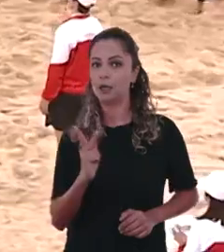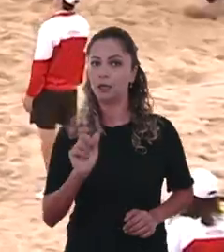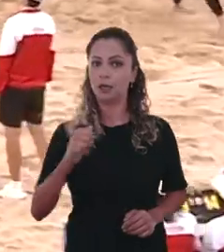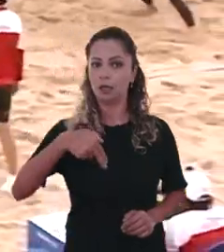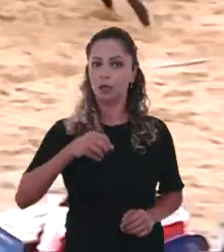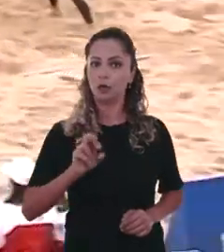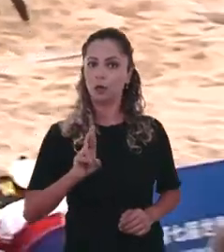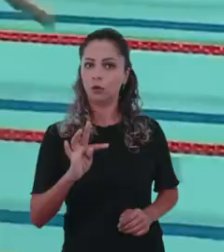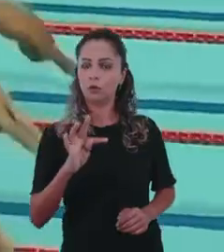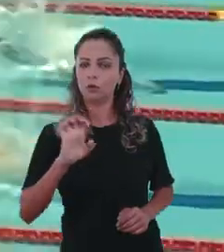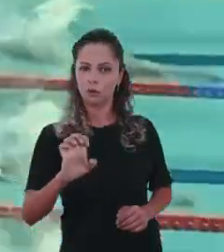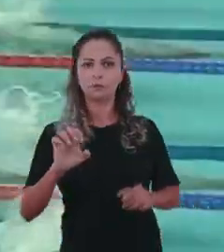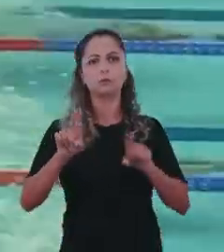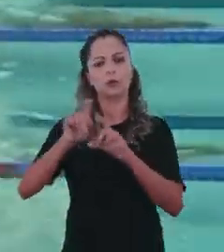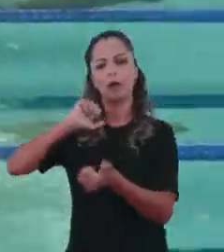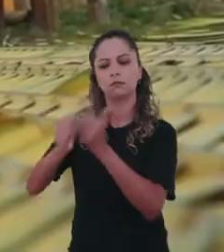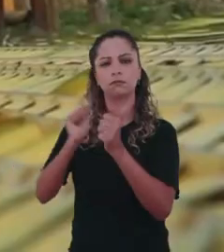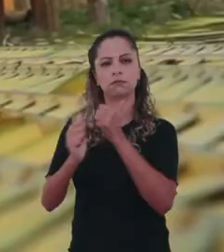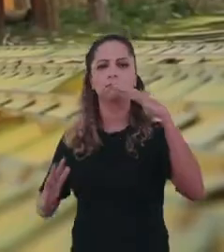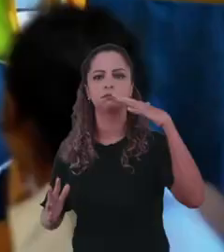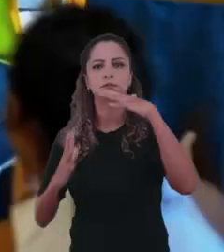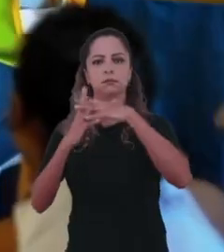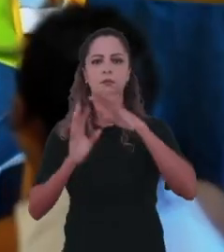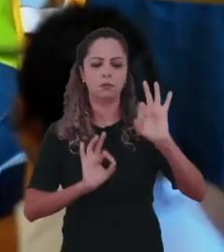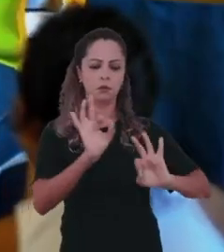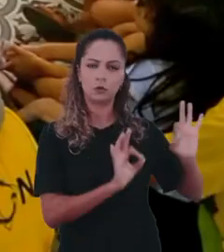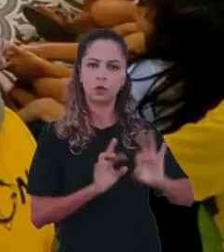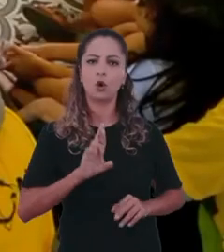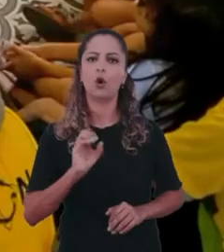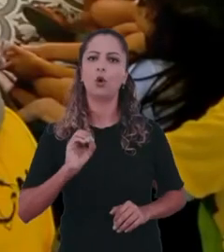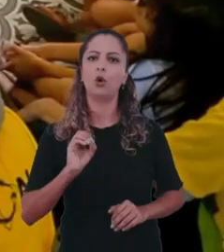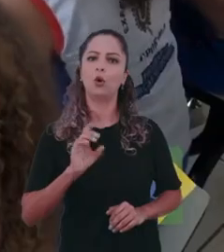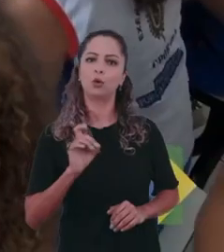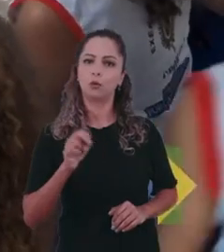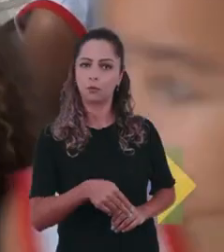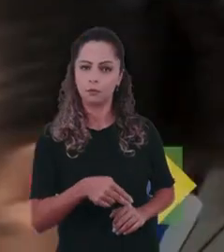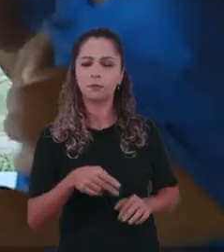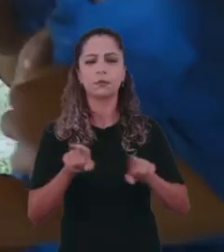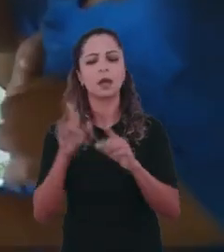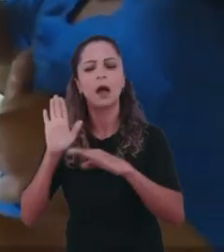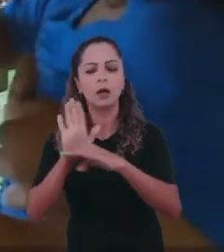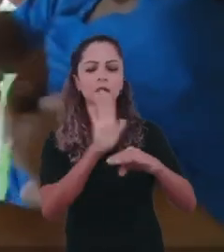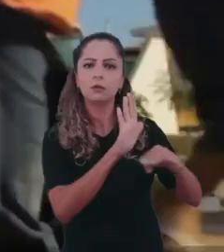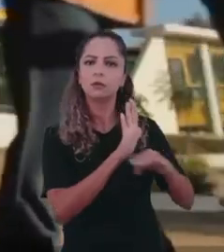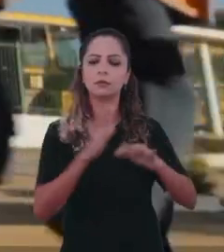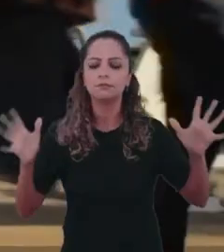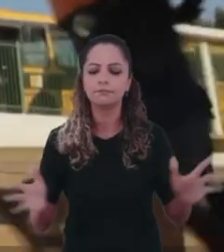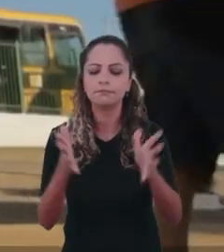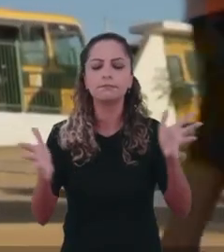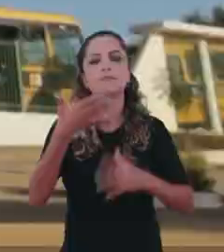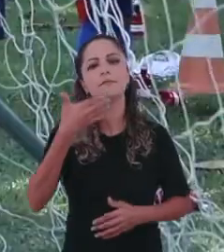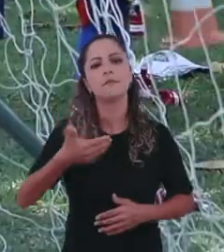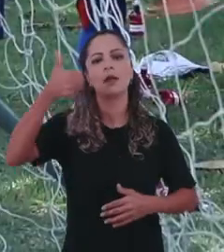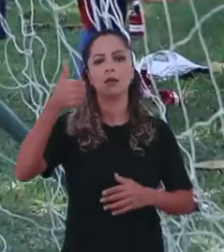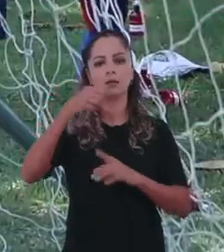o Atletas de Alto Rendimento e o Projeto Rondon, ajudando a melhorar a realidade de milhares